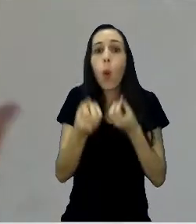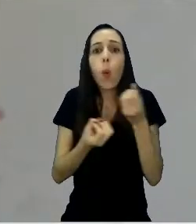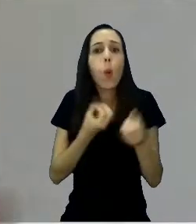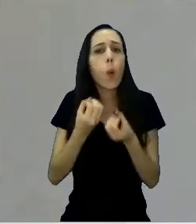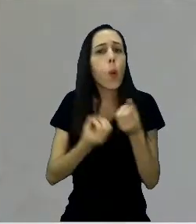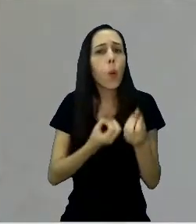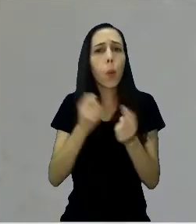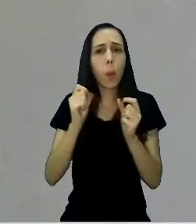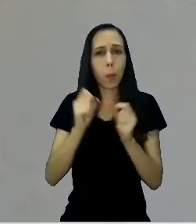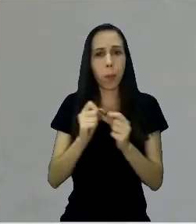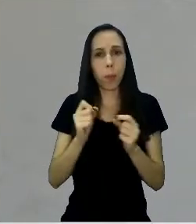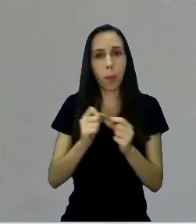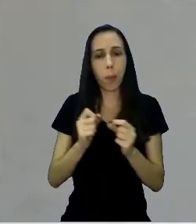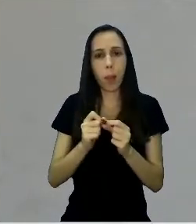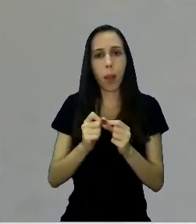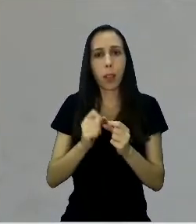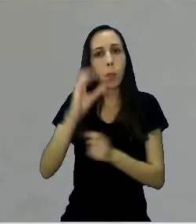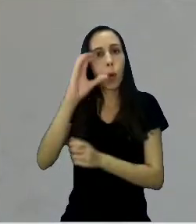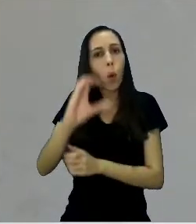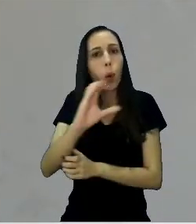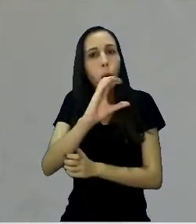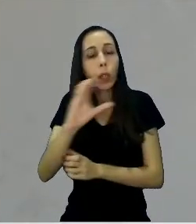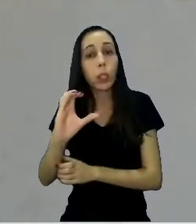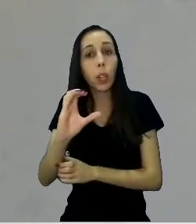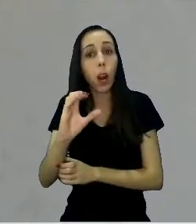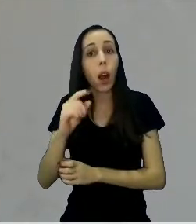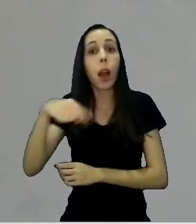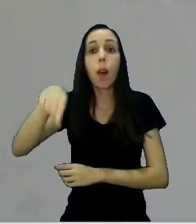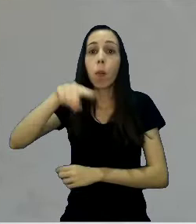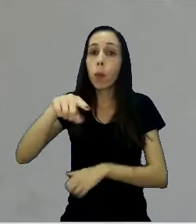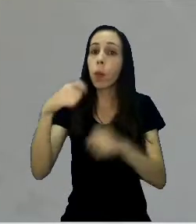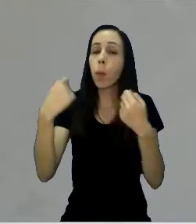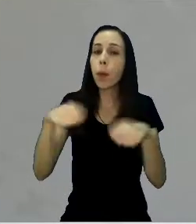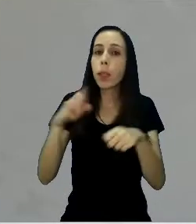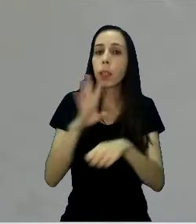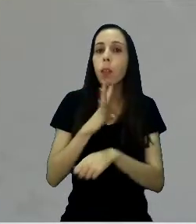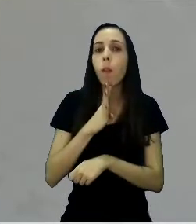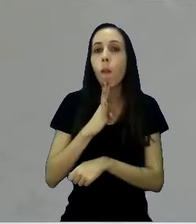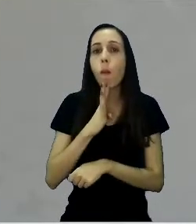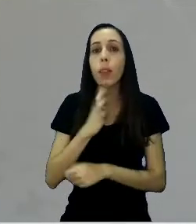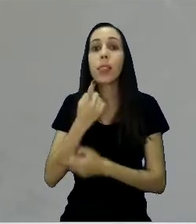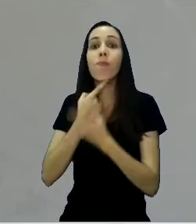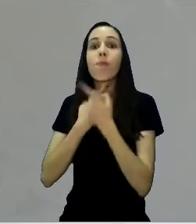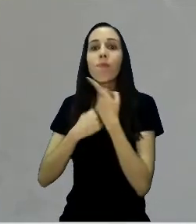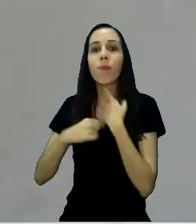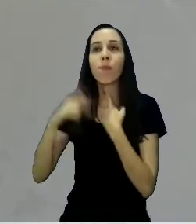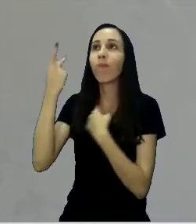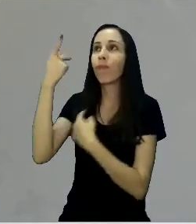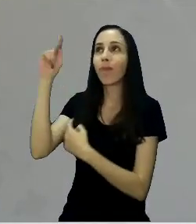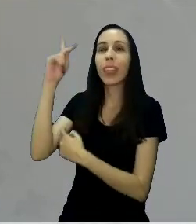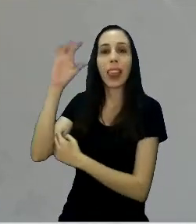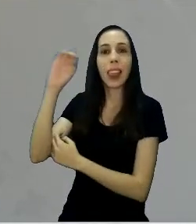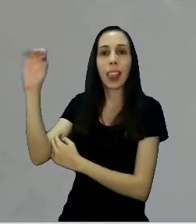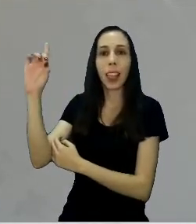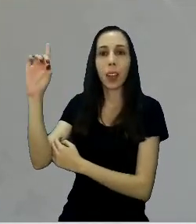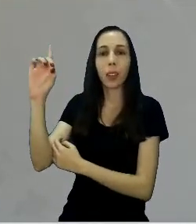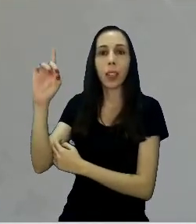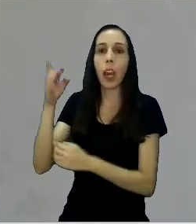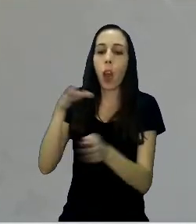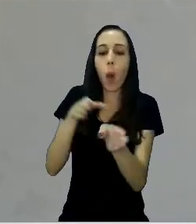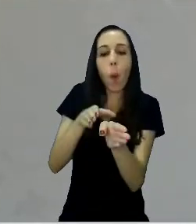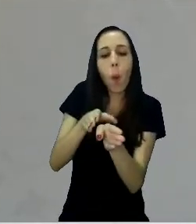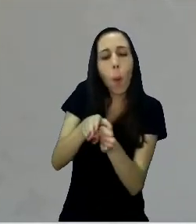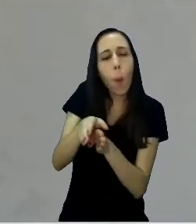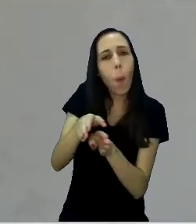de conduta cristã para conhecer a vontade de Deus. Olhem que